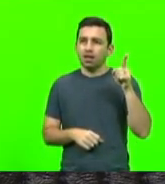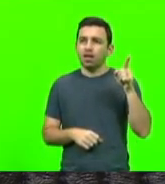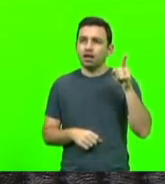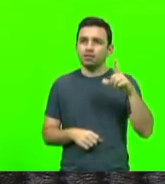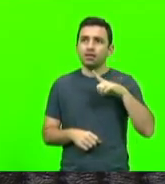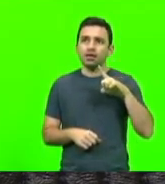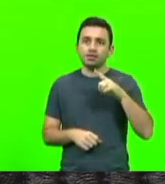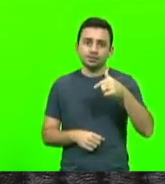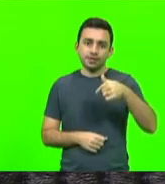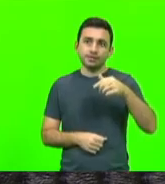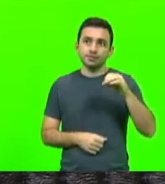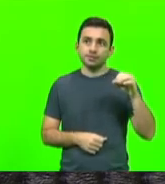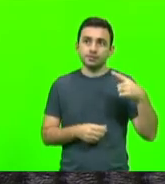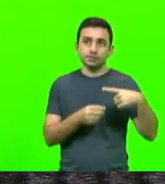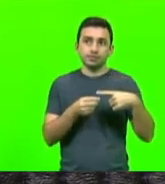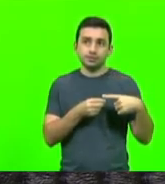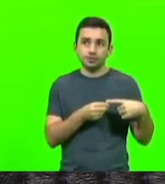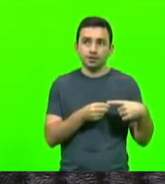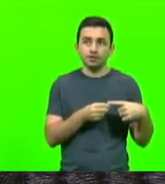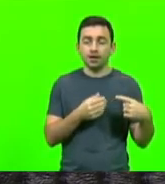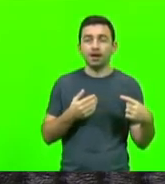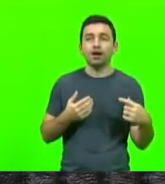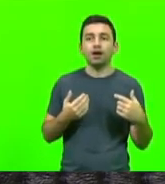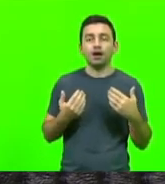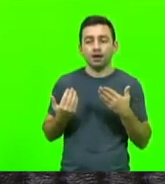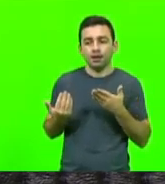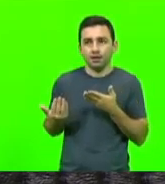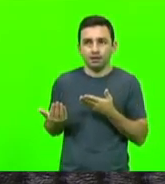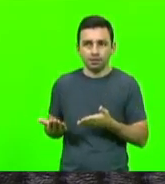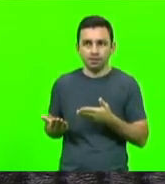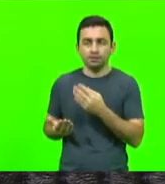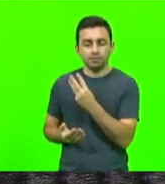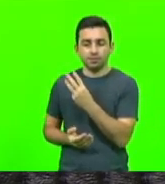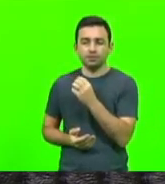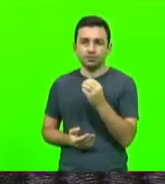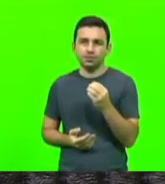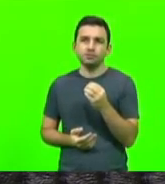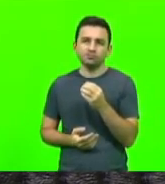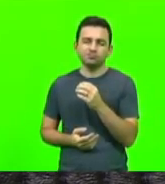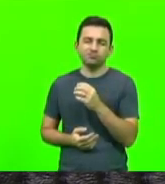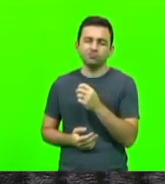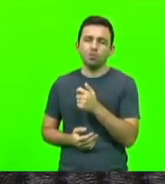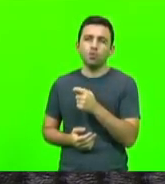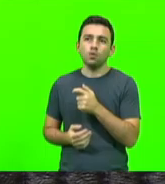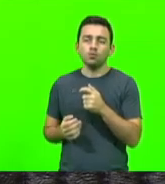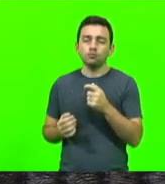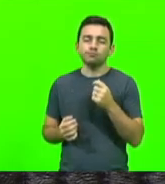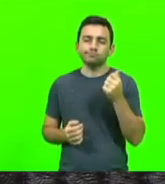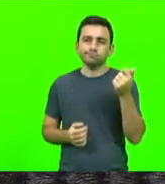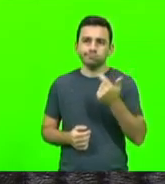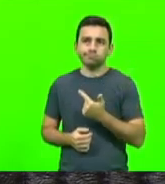700 municípios contra 300, 295 em Santa Catarina, deputado Kudlak,